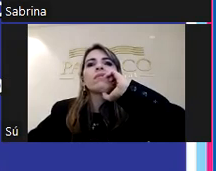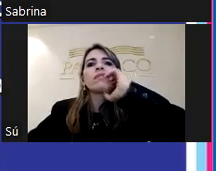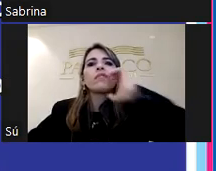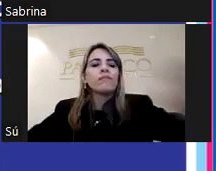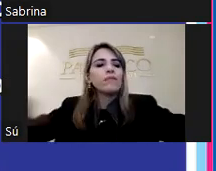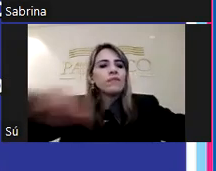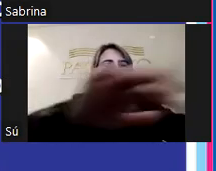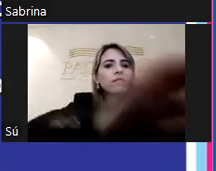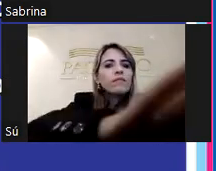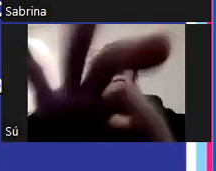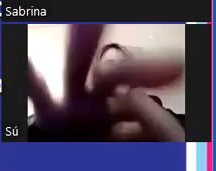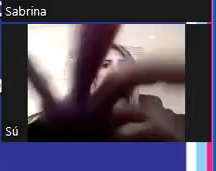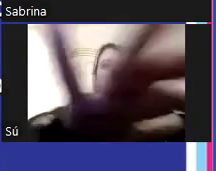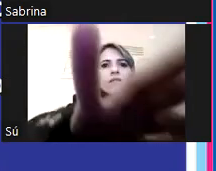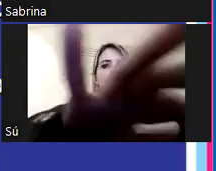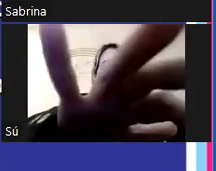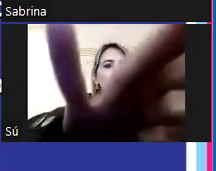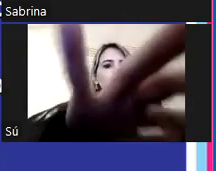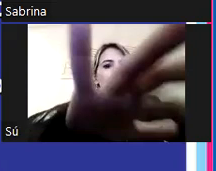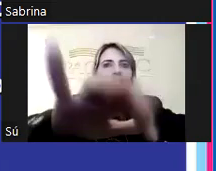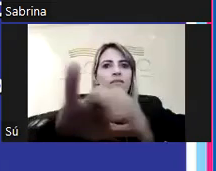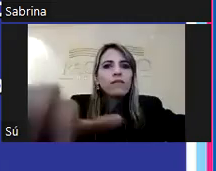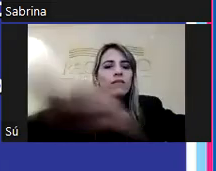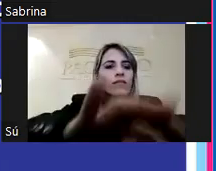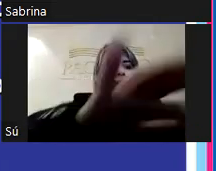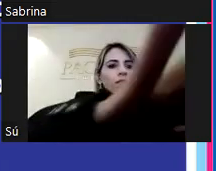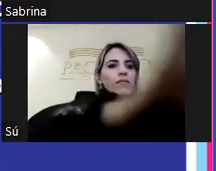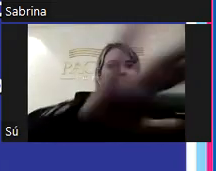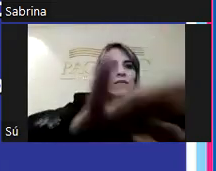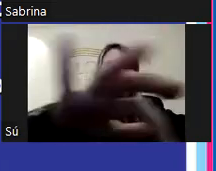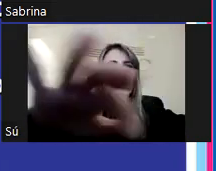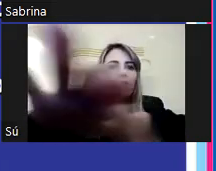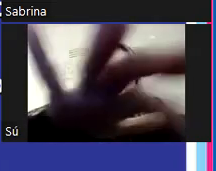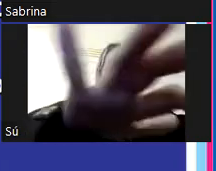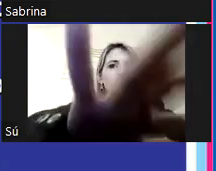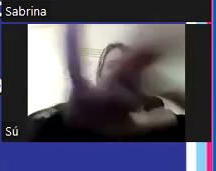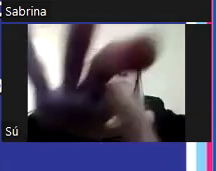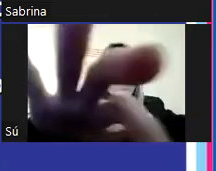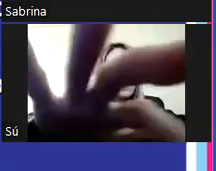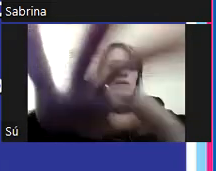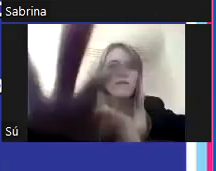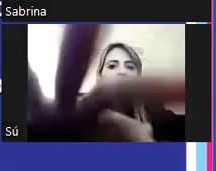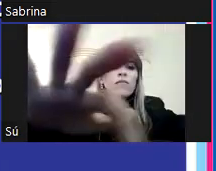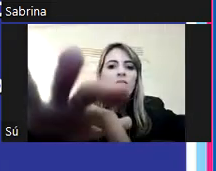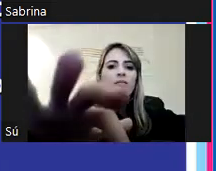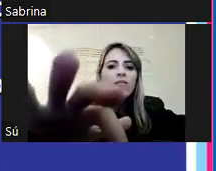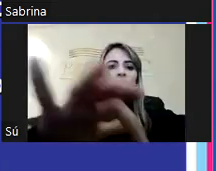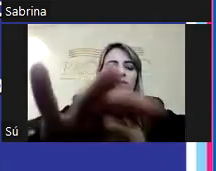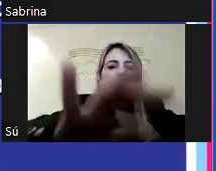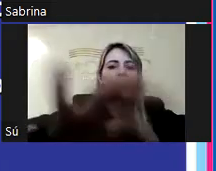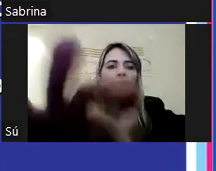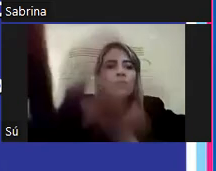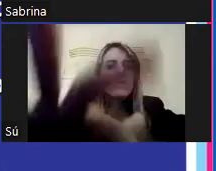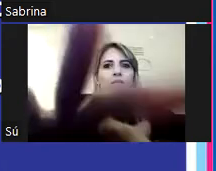A impotência sexual primária. A impotência primária quando o homem nunca